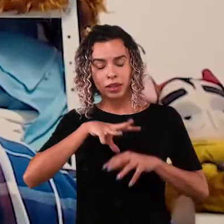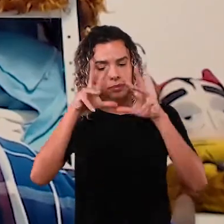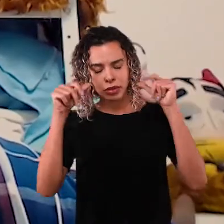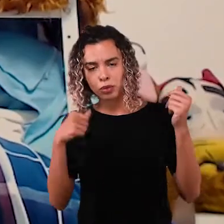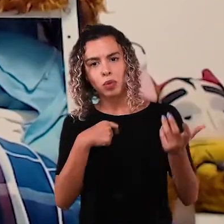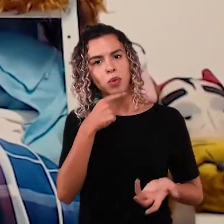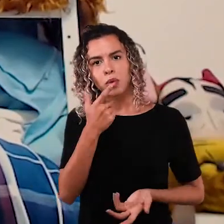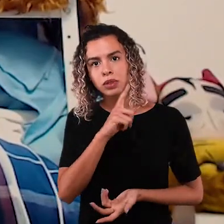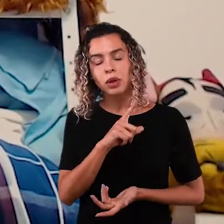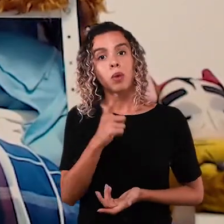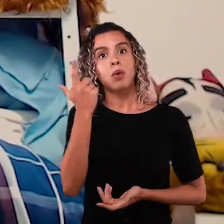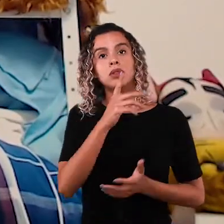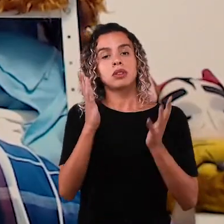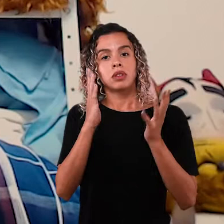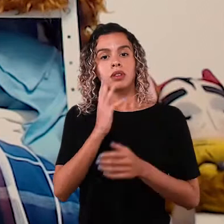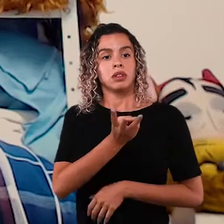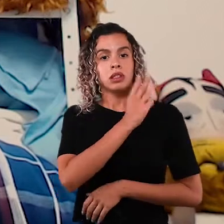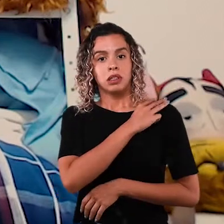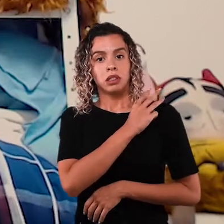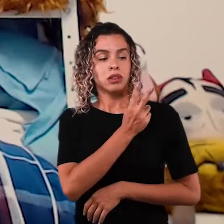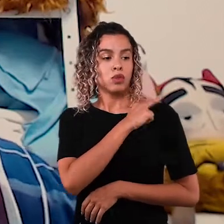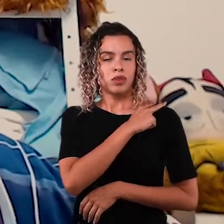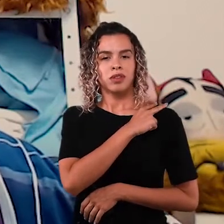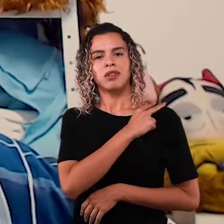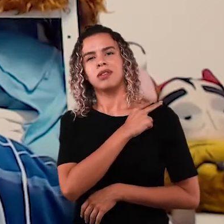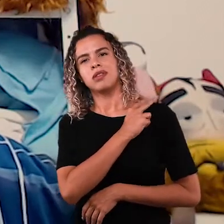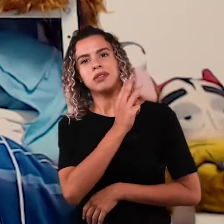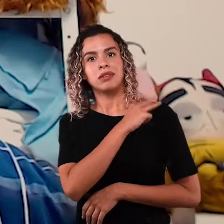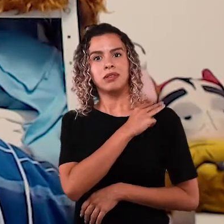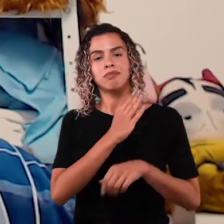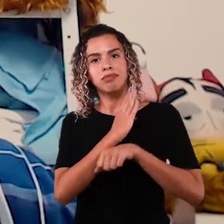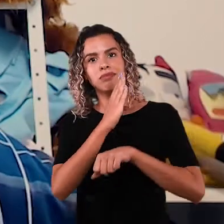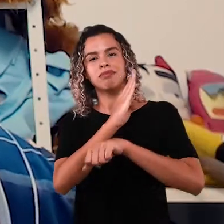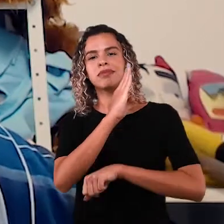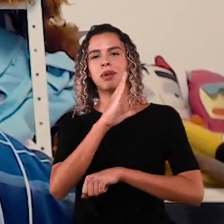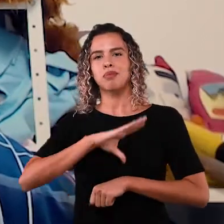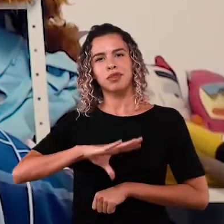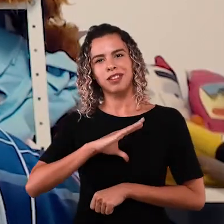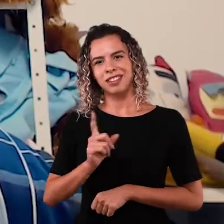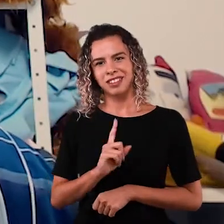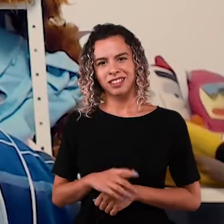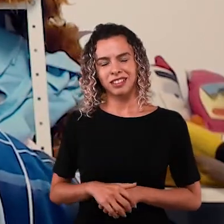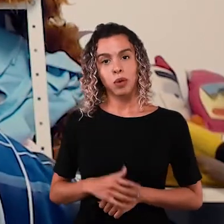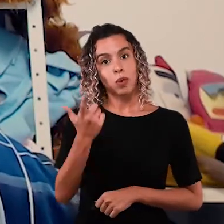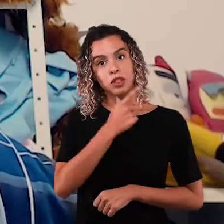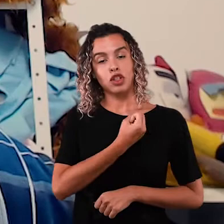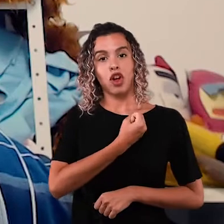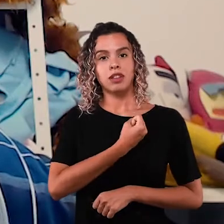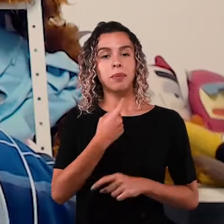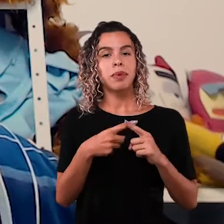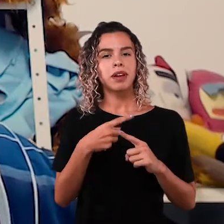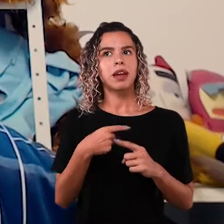E finalmente eu cheguei no terceiro colegial e no segundo sem ficar em recuperação em português. E tirando nota alta,